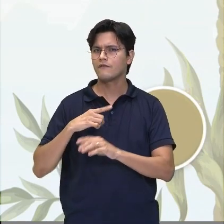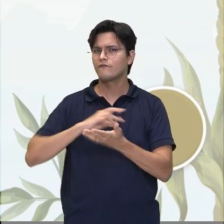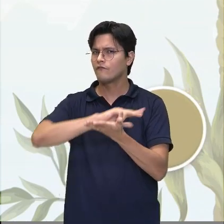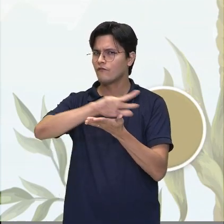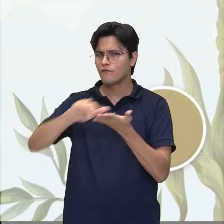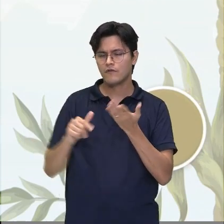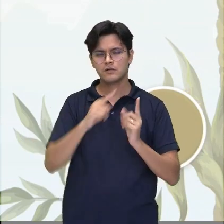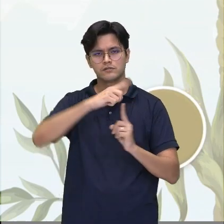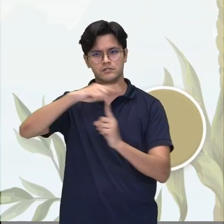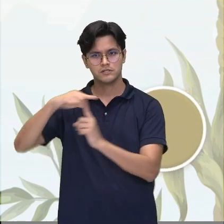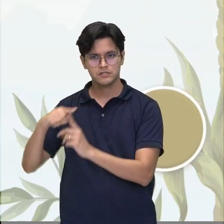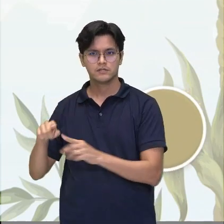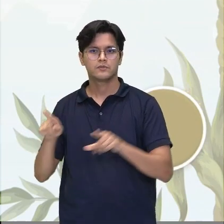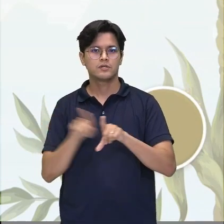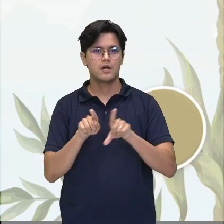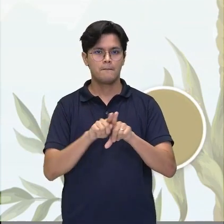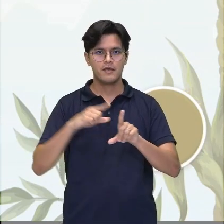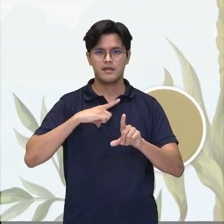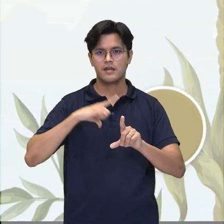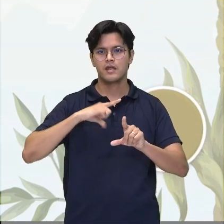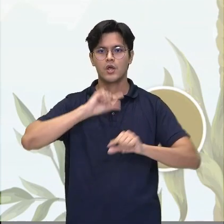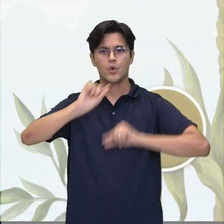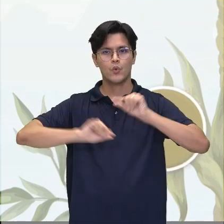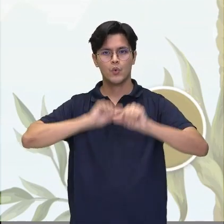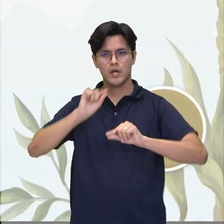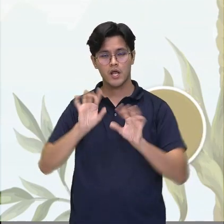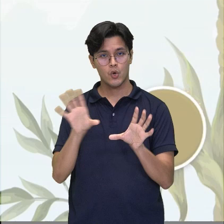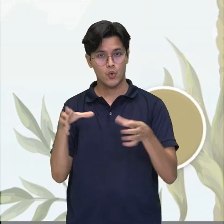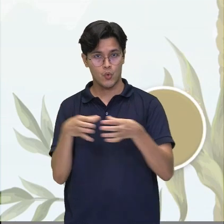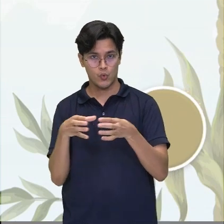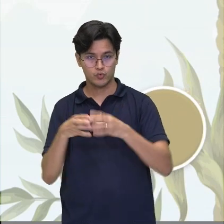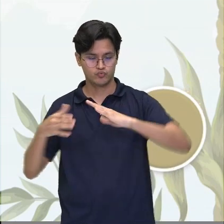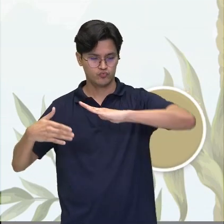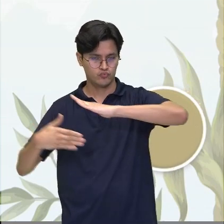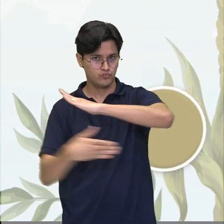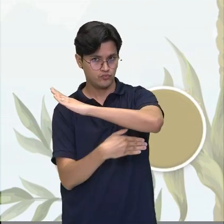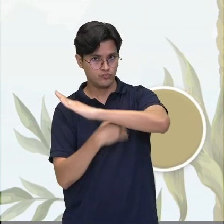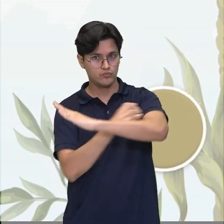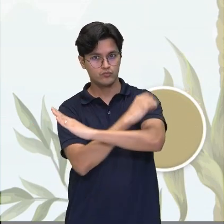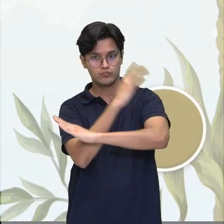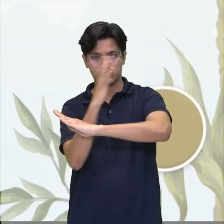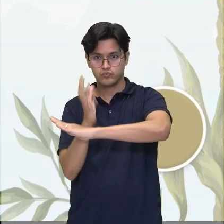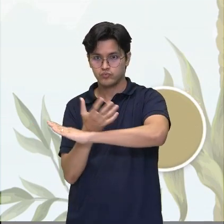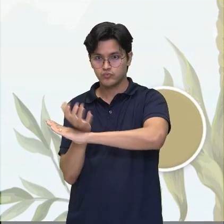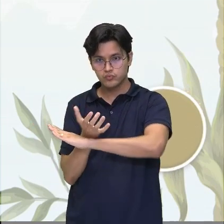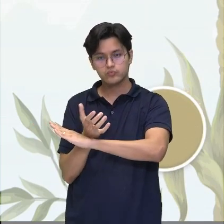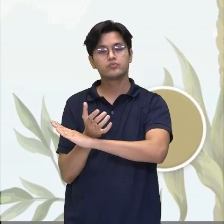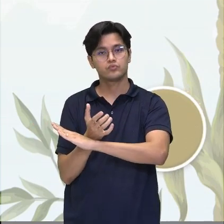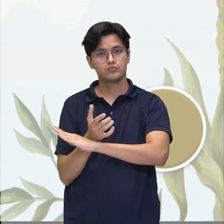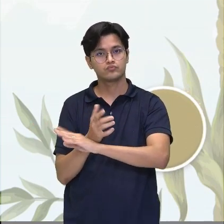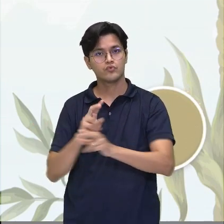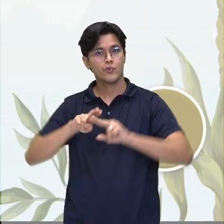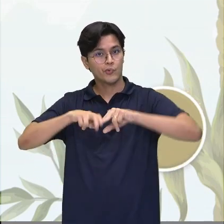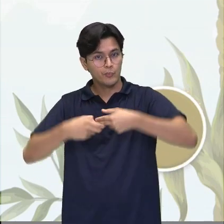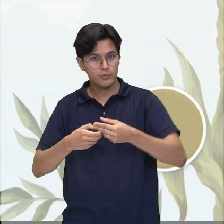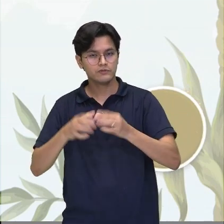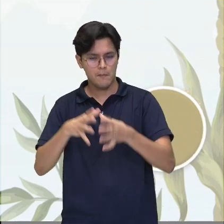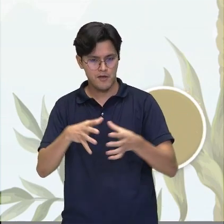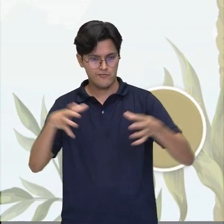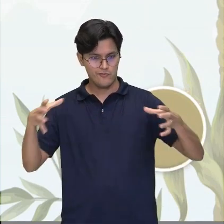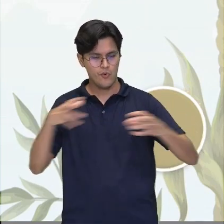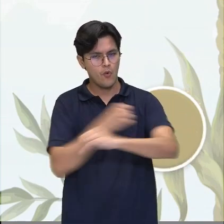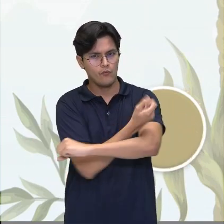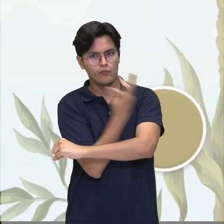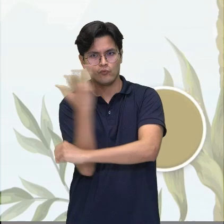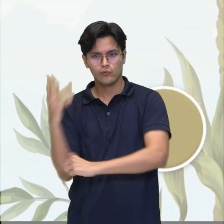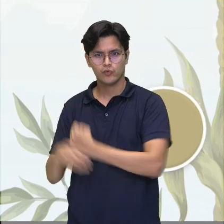um conjunto de ecossistemas que envolvem aí a maior floresta tropical do mundo, né, que é a floresta amazônica,